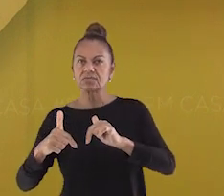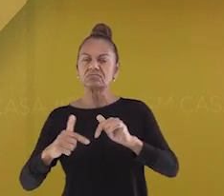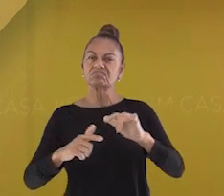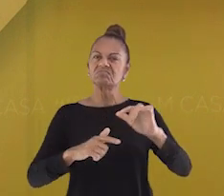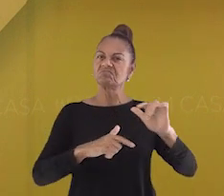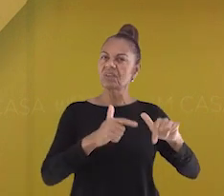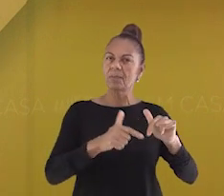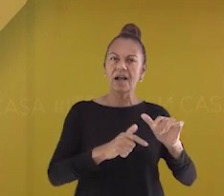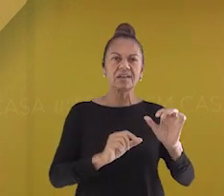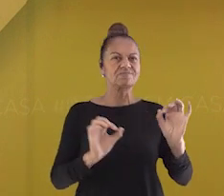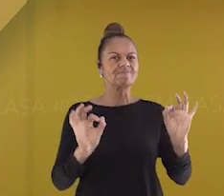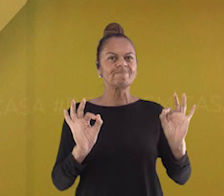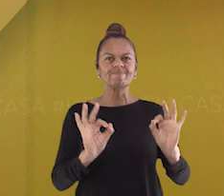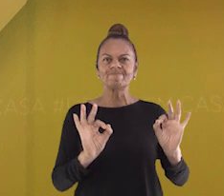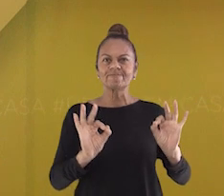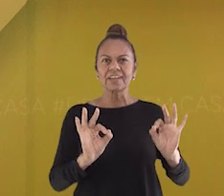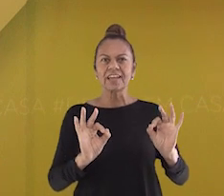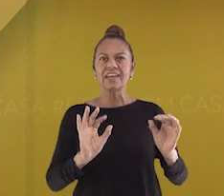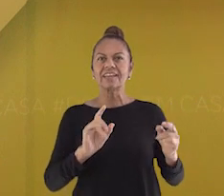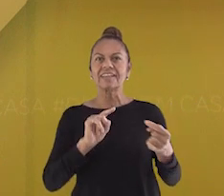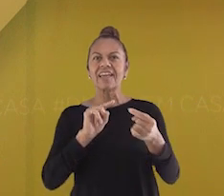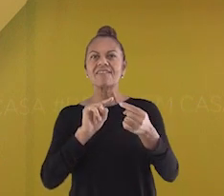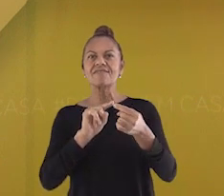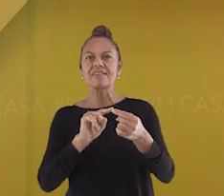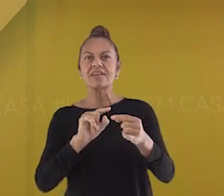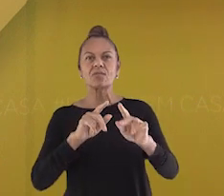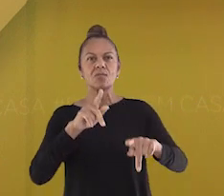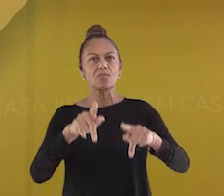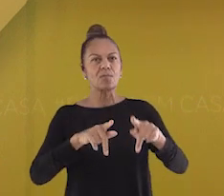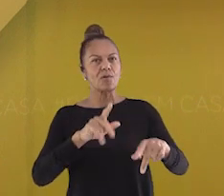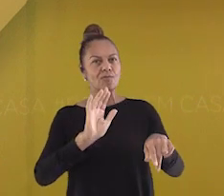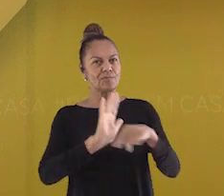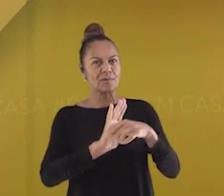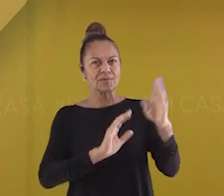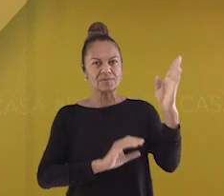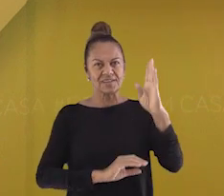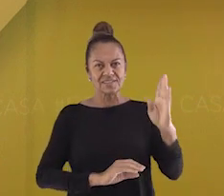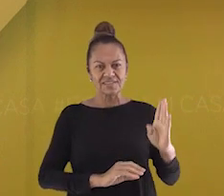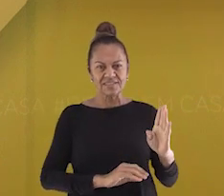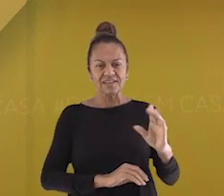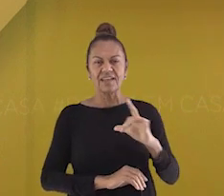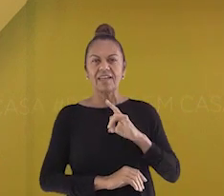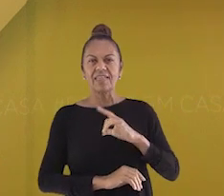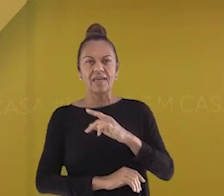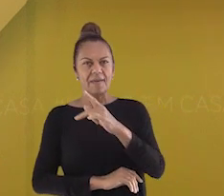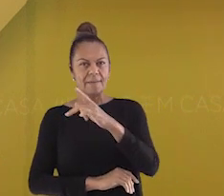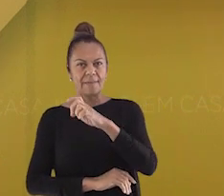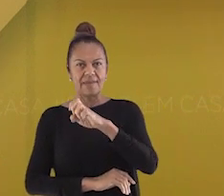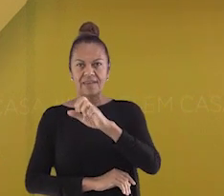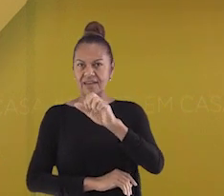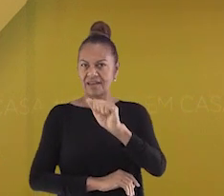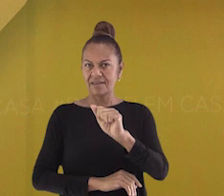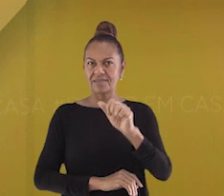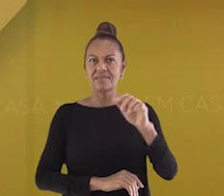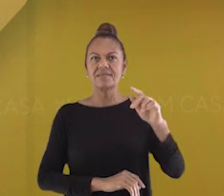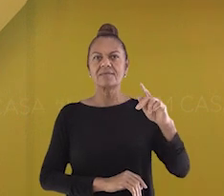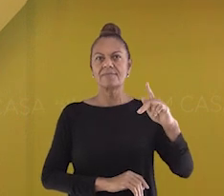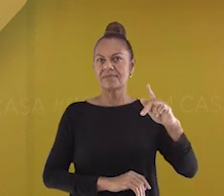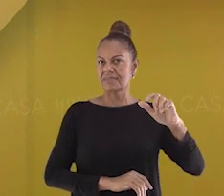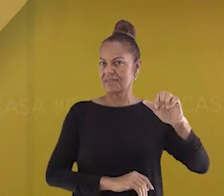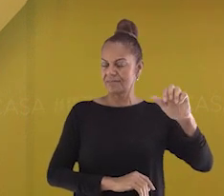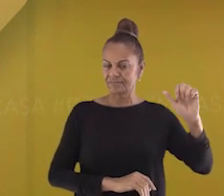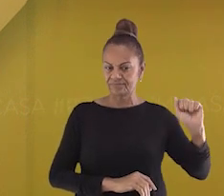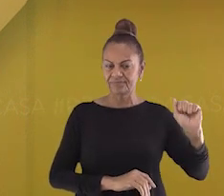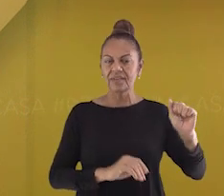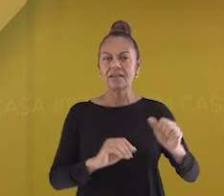brasileiros: a população economicamente ativa, PEA e PIA. Você sabia que